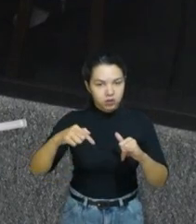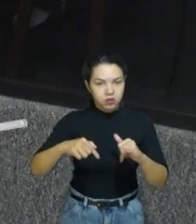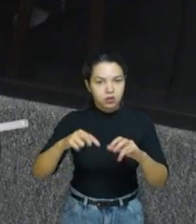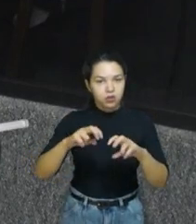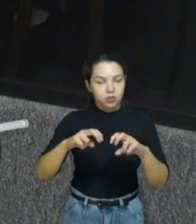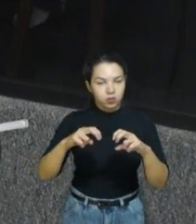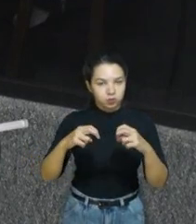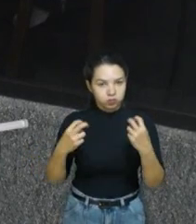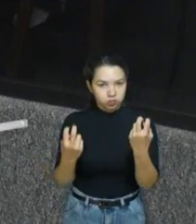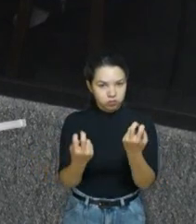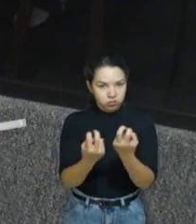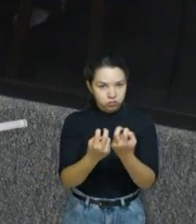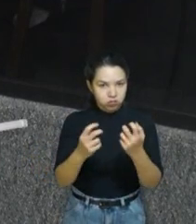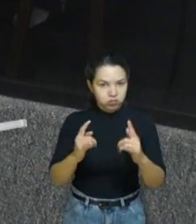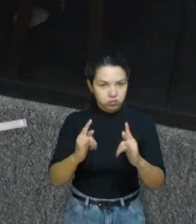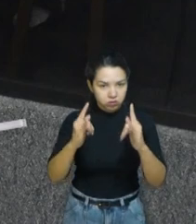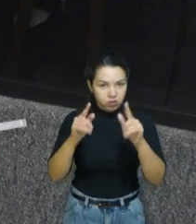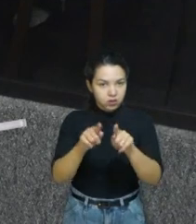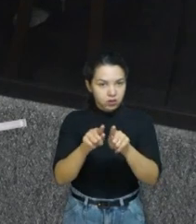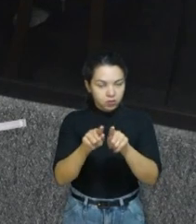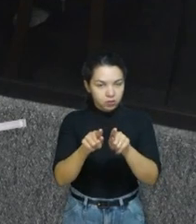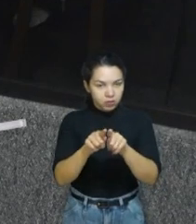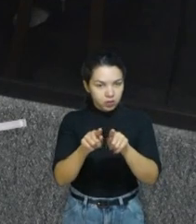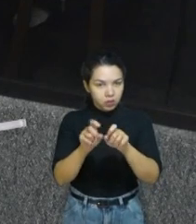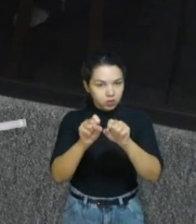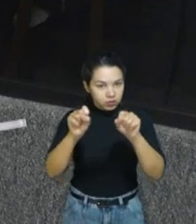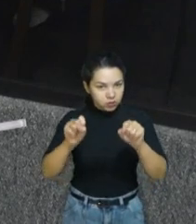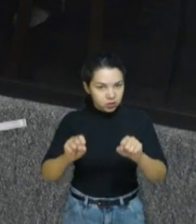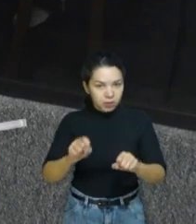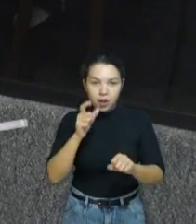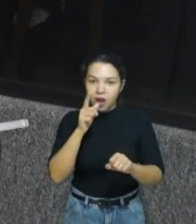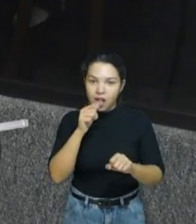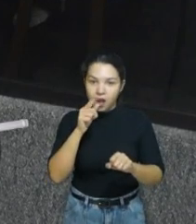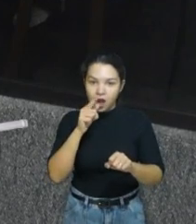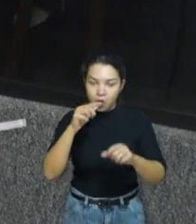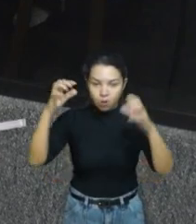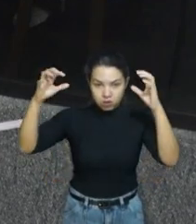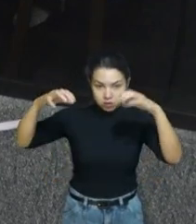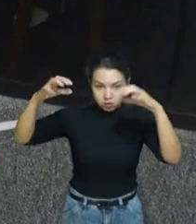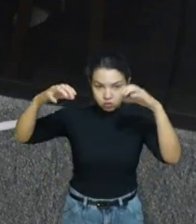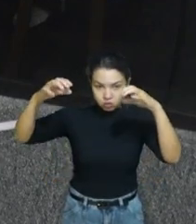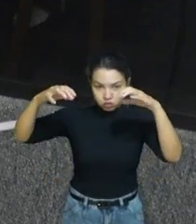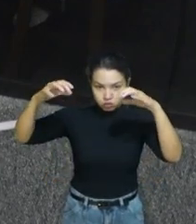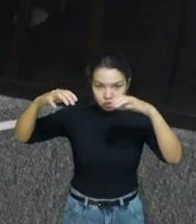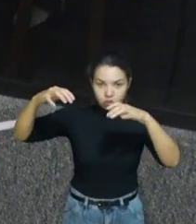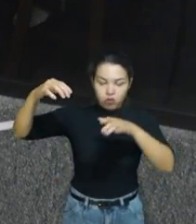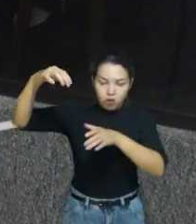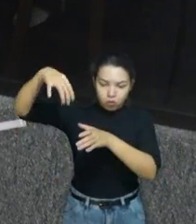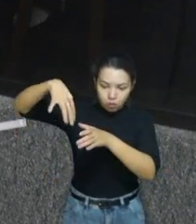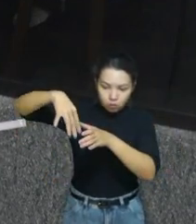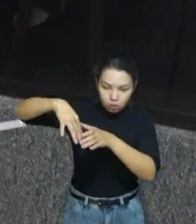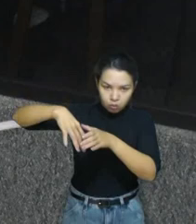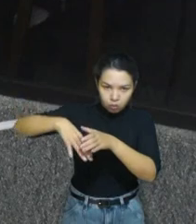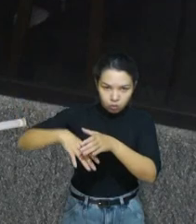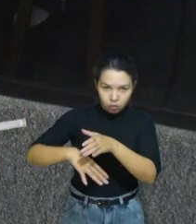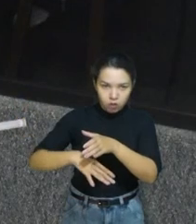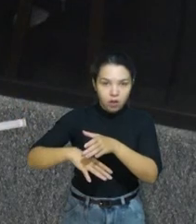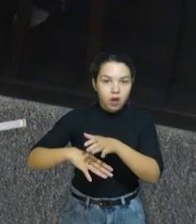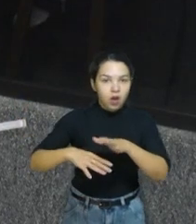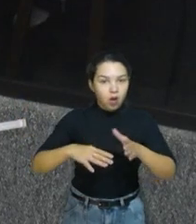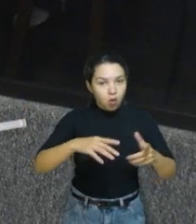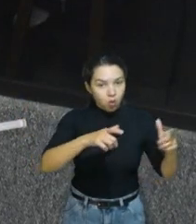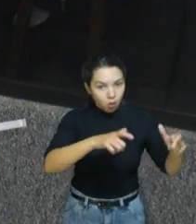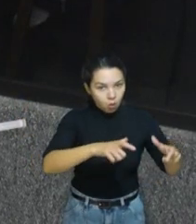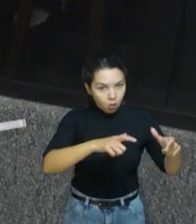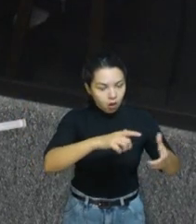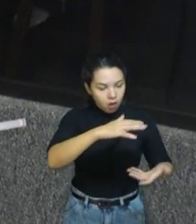de reaproveitamento da água da chuva, com a captação dessa água em uma cisterna, que, após captar a água, ela